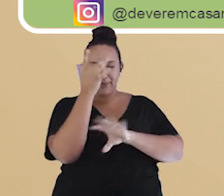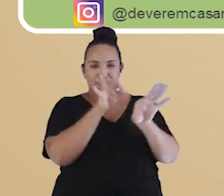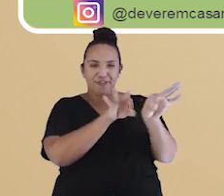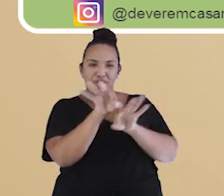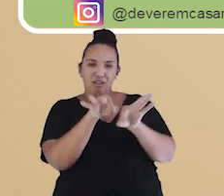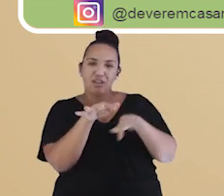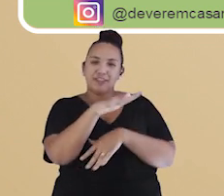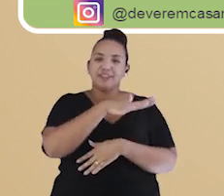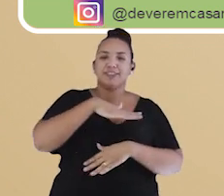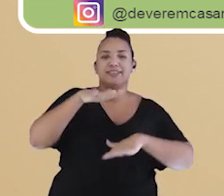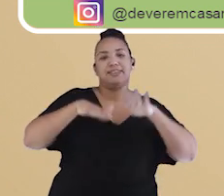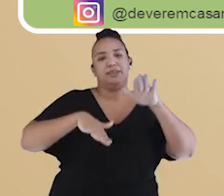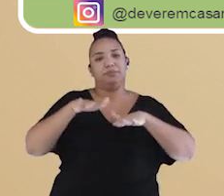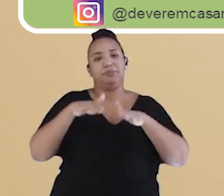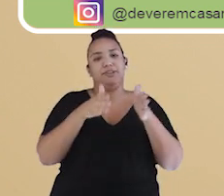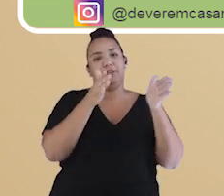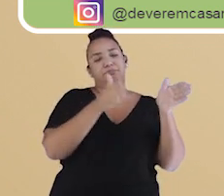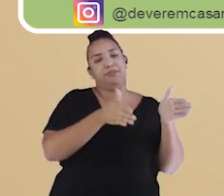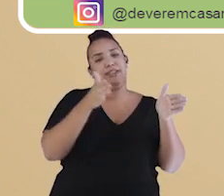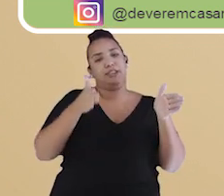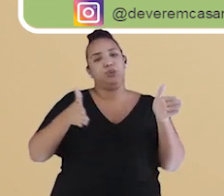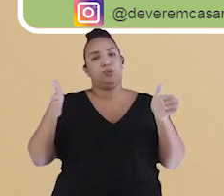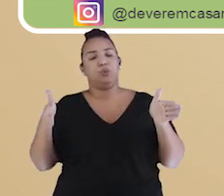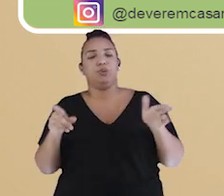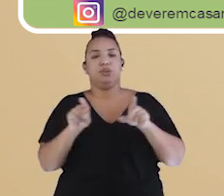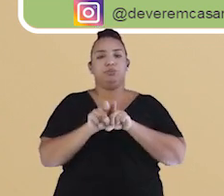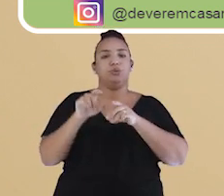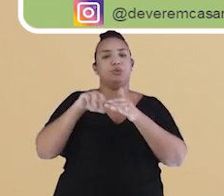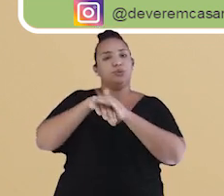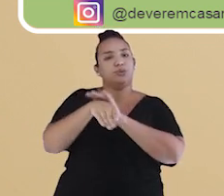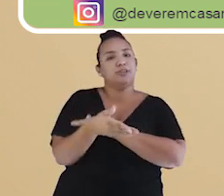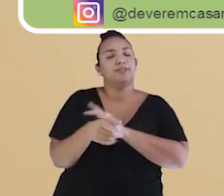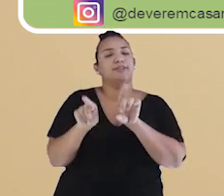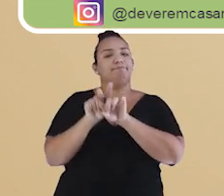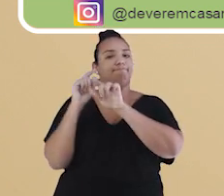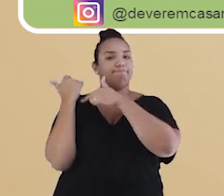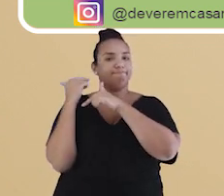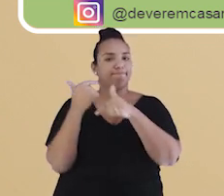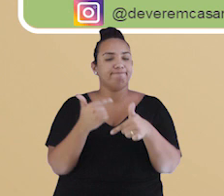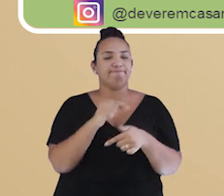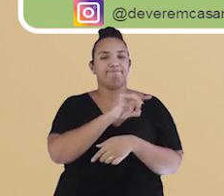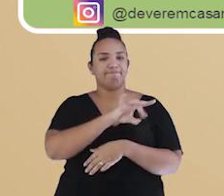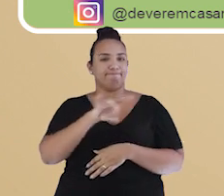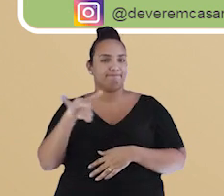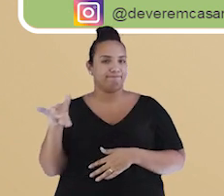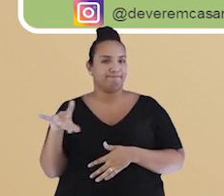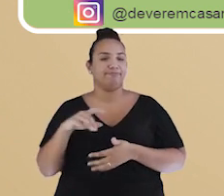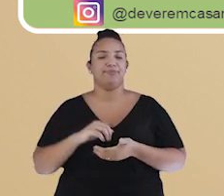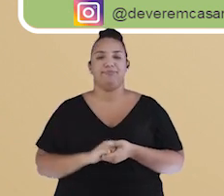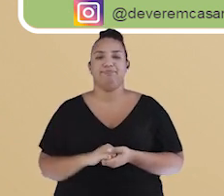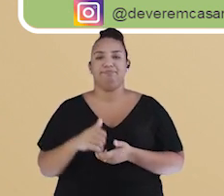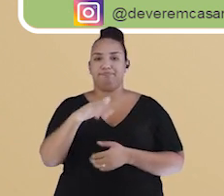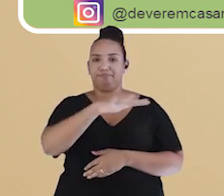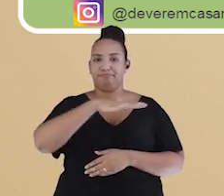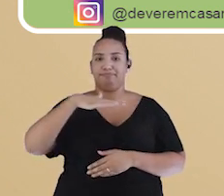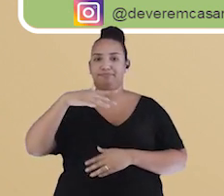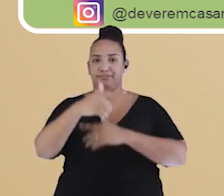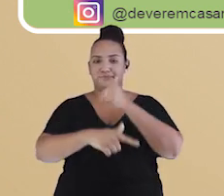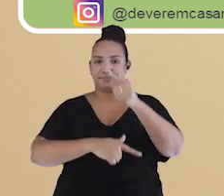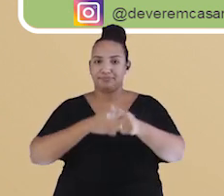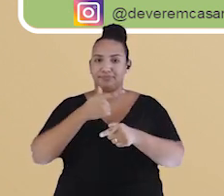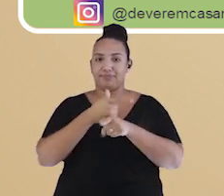Entendemos que os modos como as pessoas se organizam dependem do tempo em que vivem, dos costumes que têm e